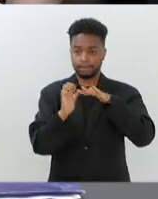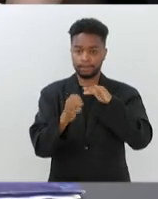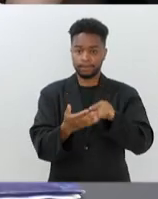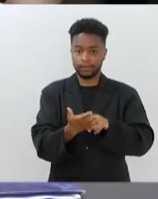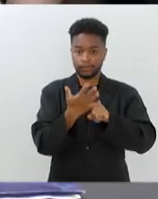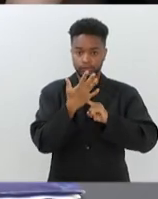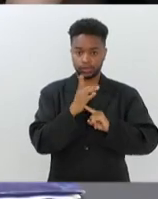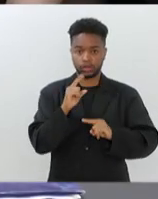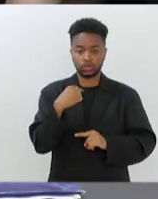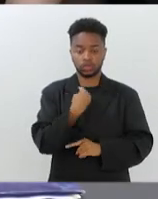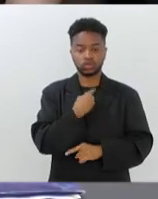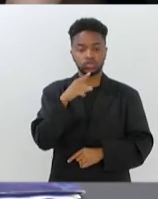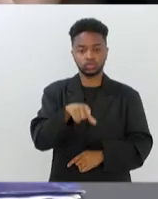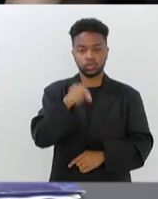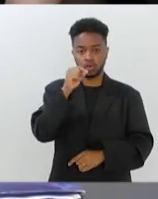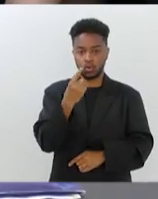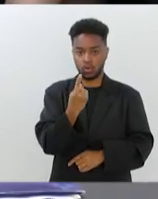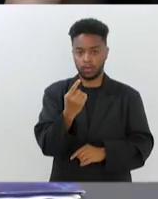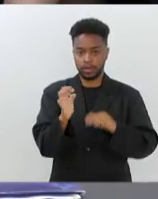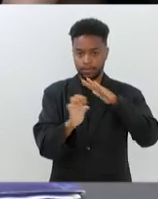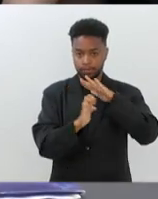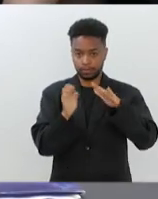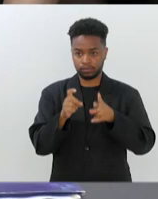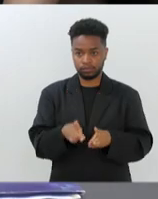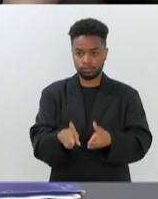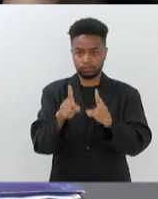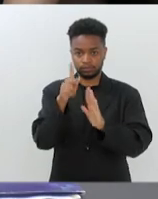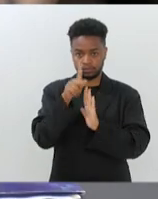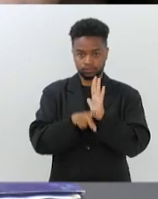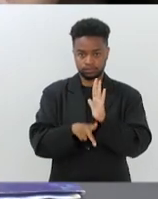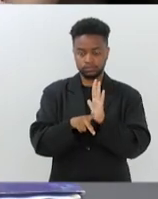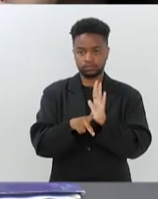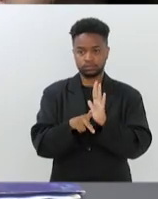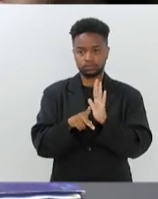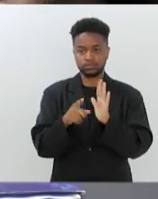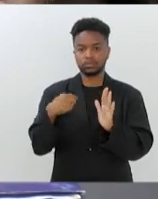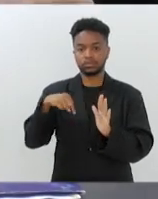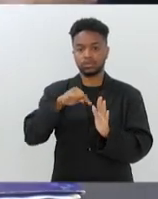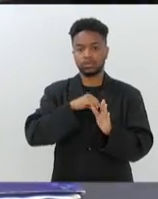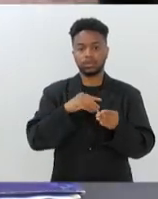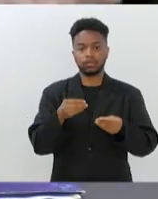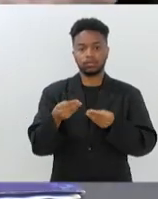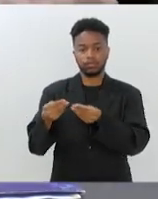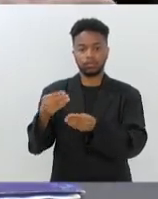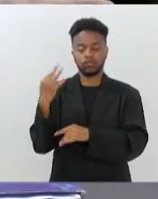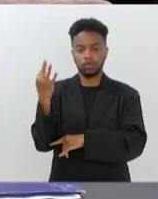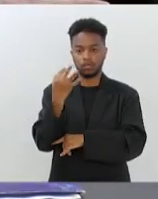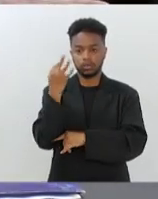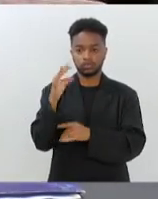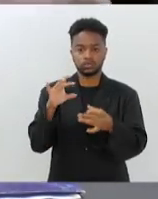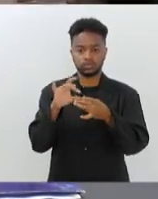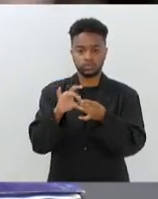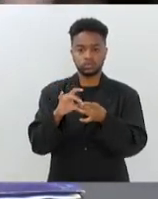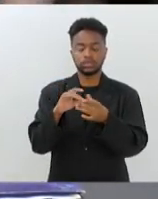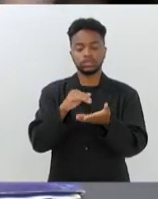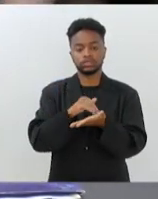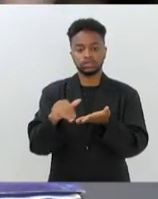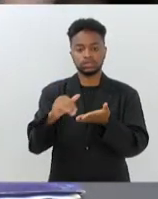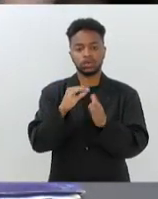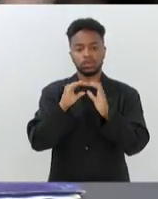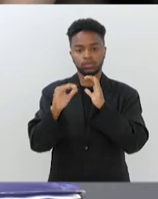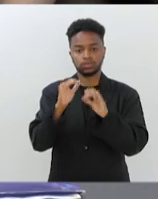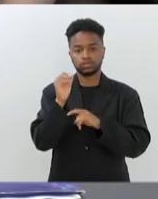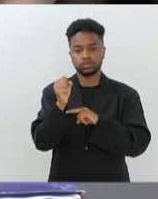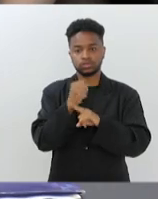decidiu Por que uma agência seguir com projeto criativo por meio da subsecretaria de comunicação social para a